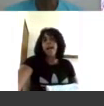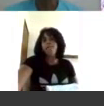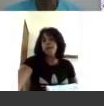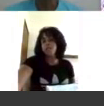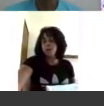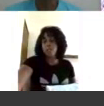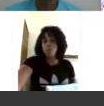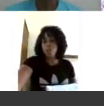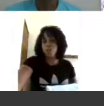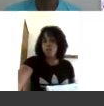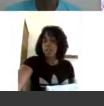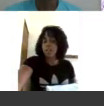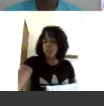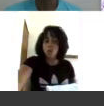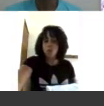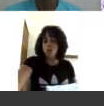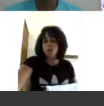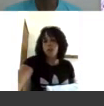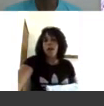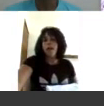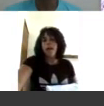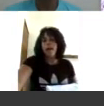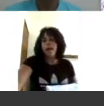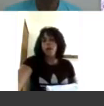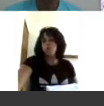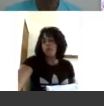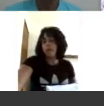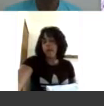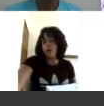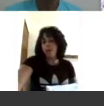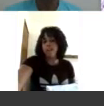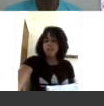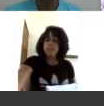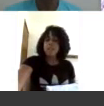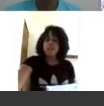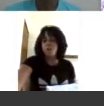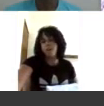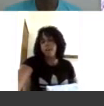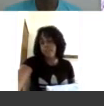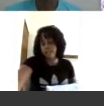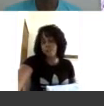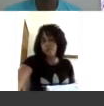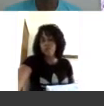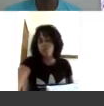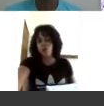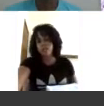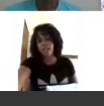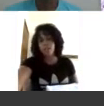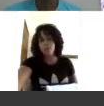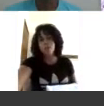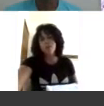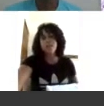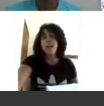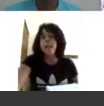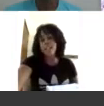trilha, falamos também sobre jogos eletrônicos, o benefício, né, o malefício dos